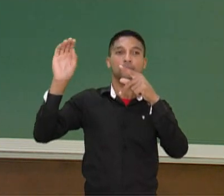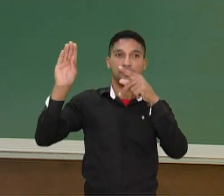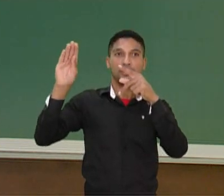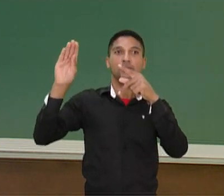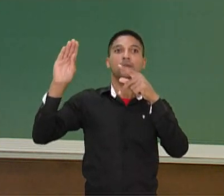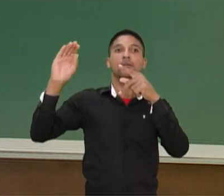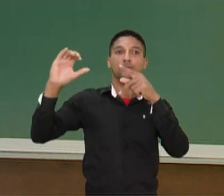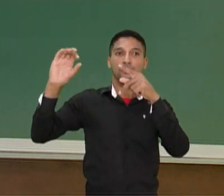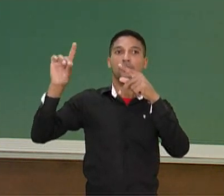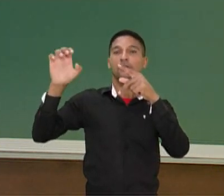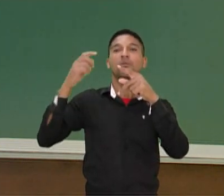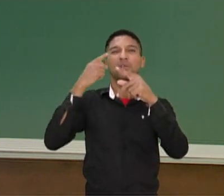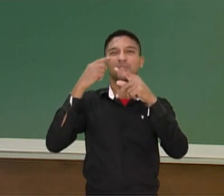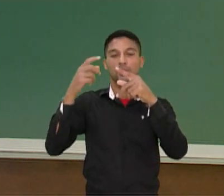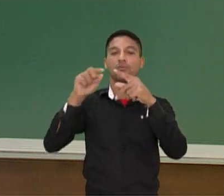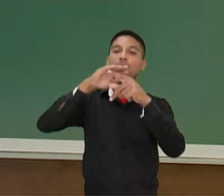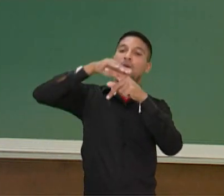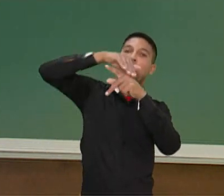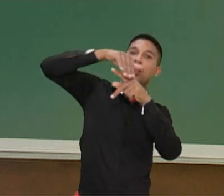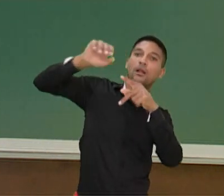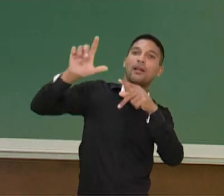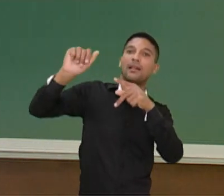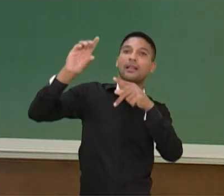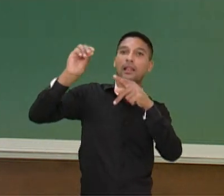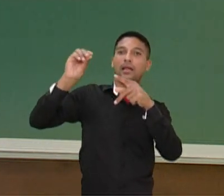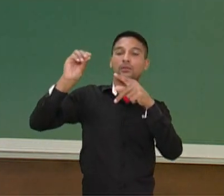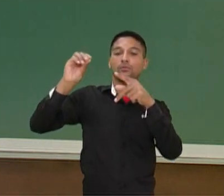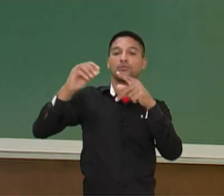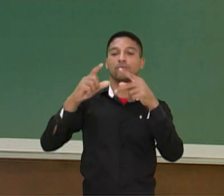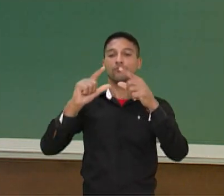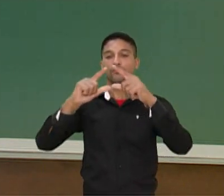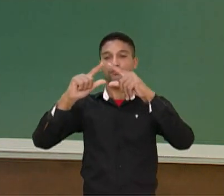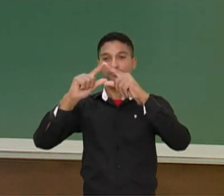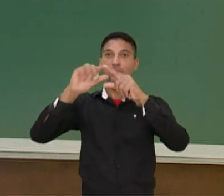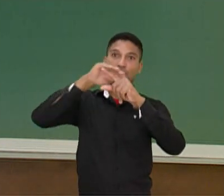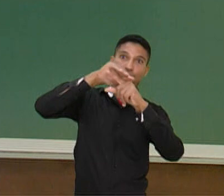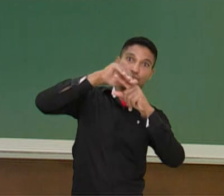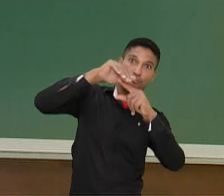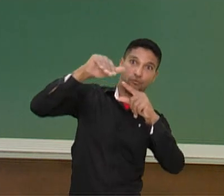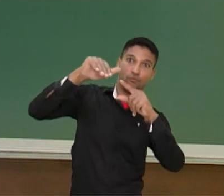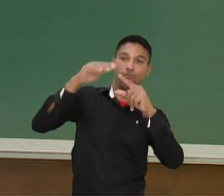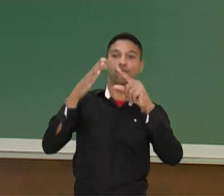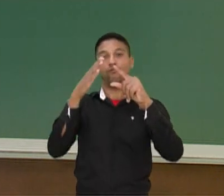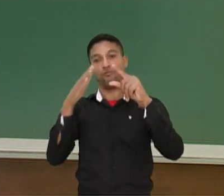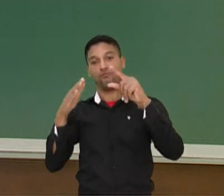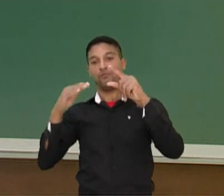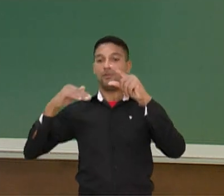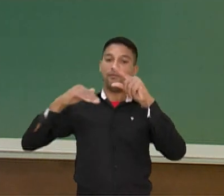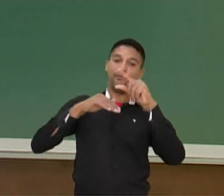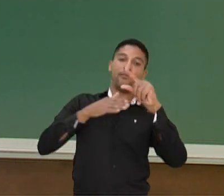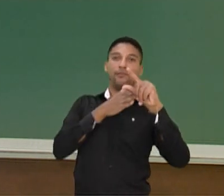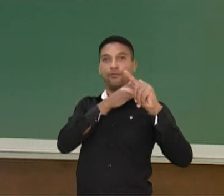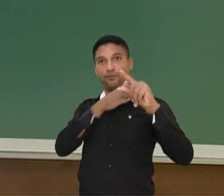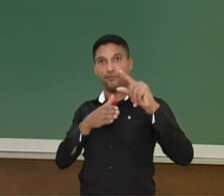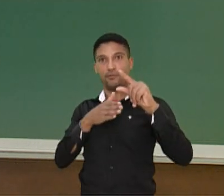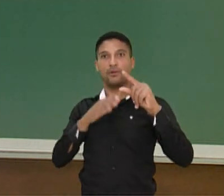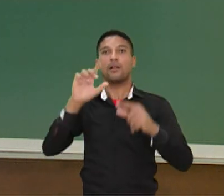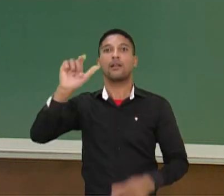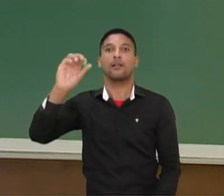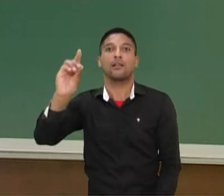O lado EA, o lado DC ou CD e por aí vai, certo?